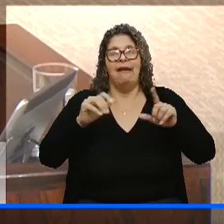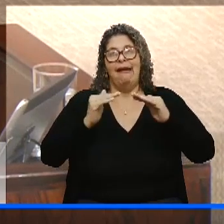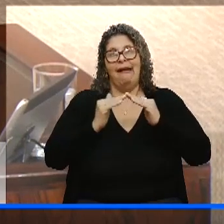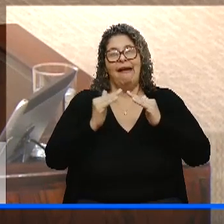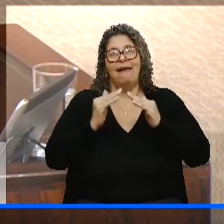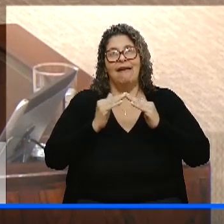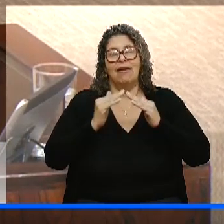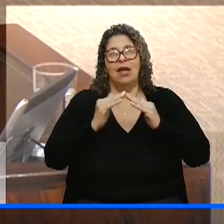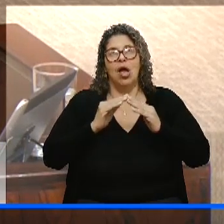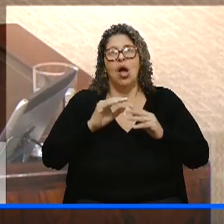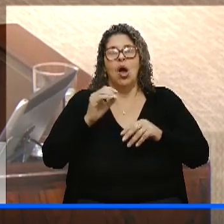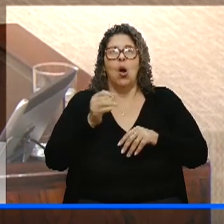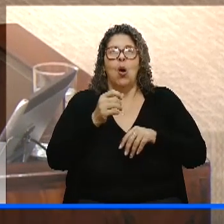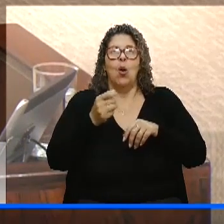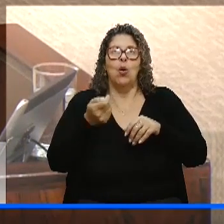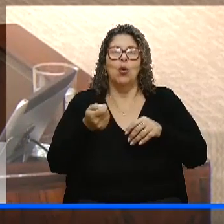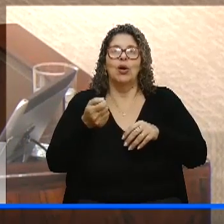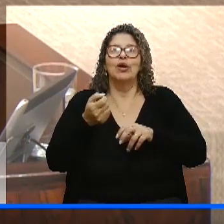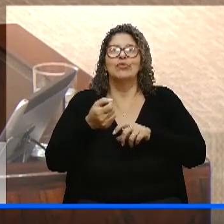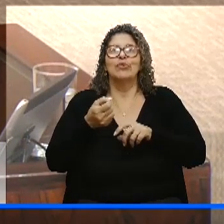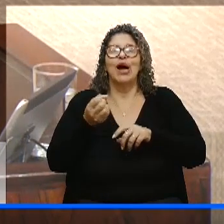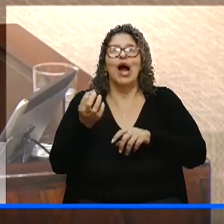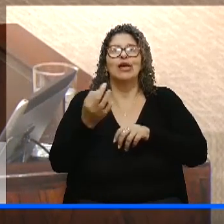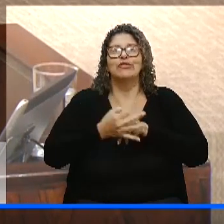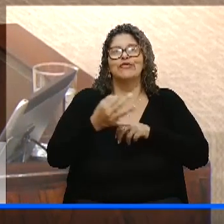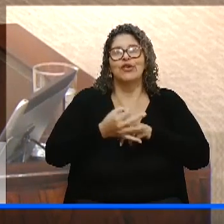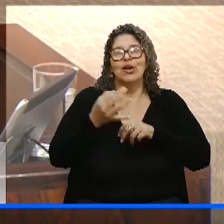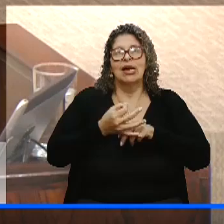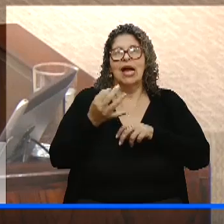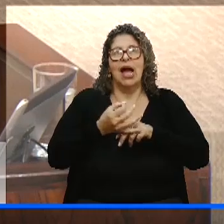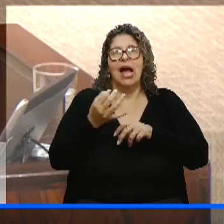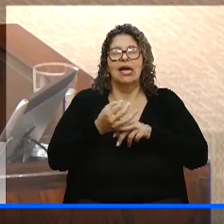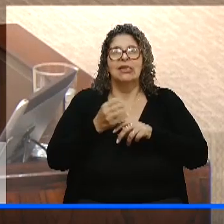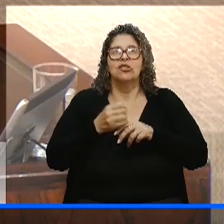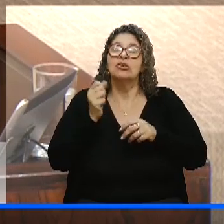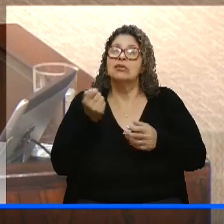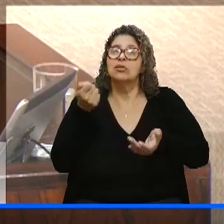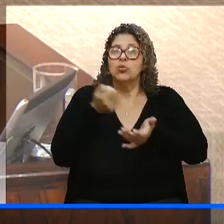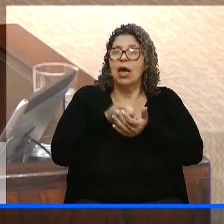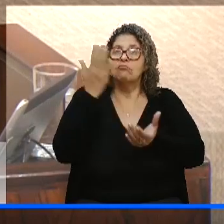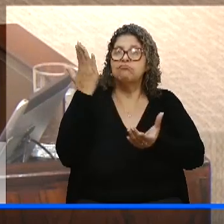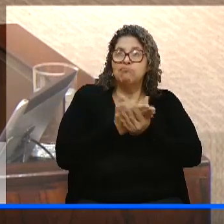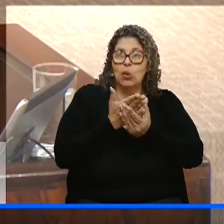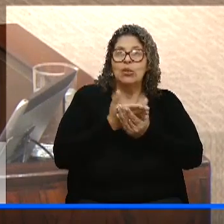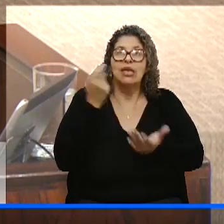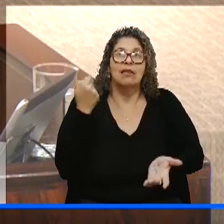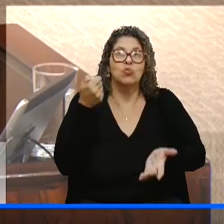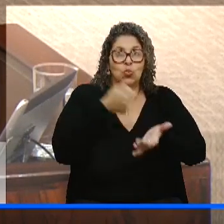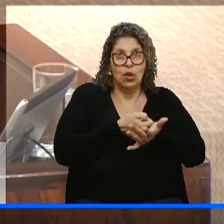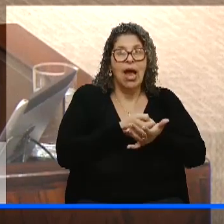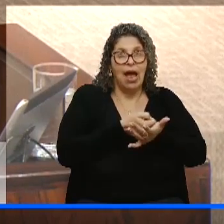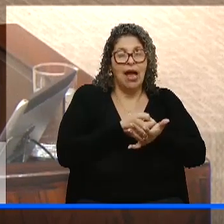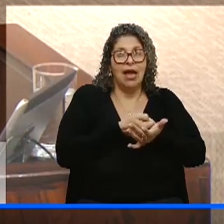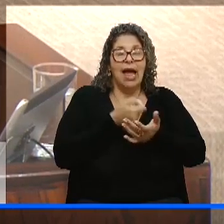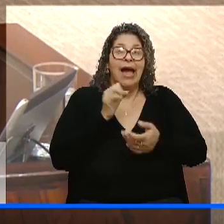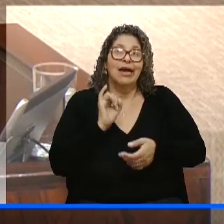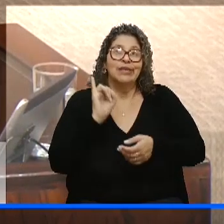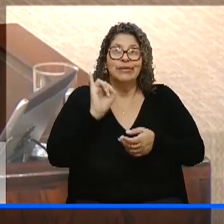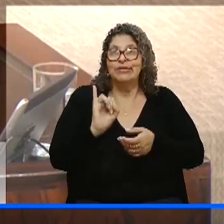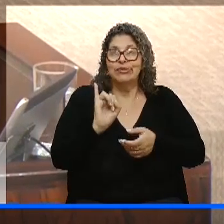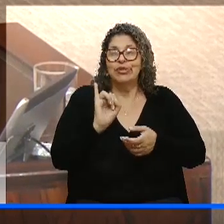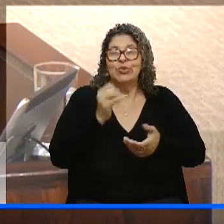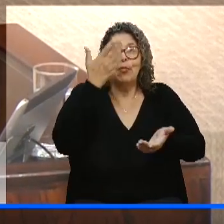é aquele valor que um advogado recebe caso ganhou uma causa e que a parte perdedora paga caso perca uma causa